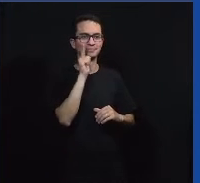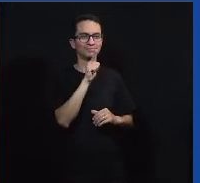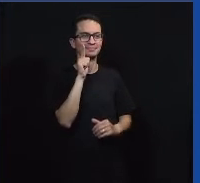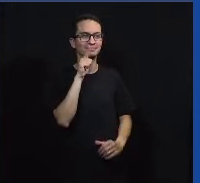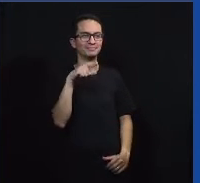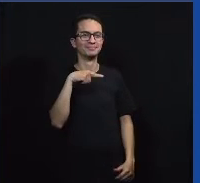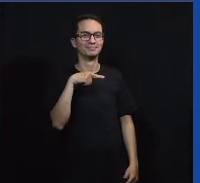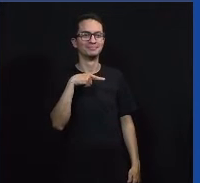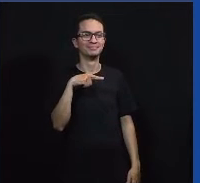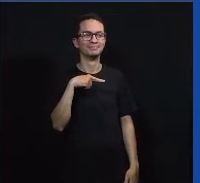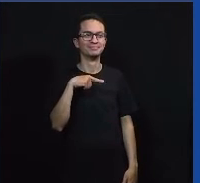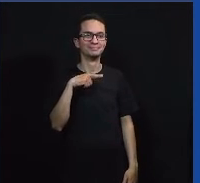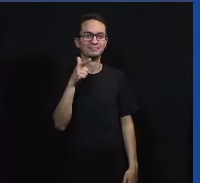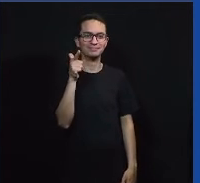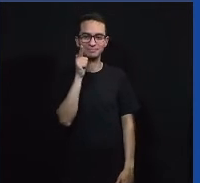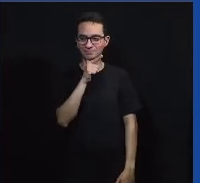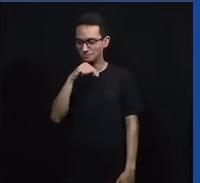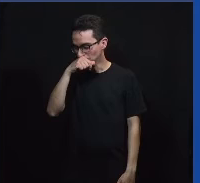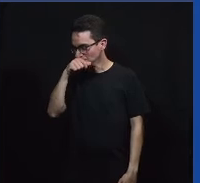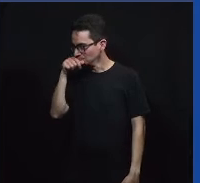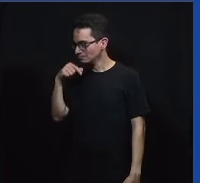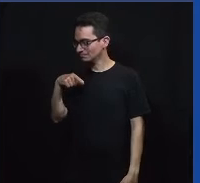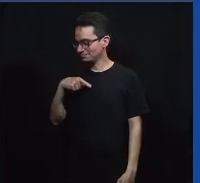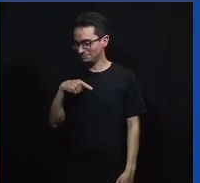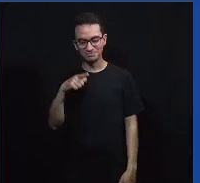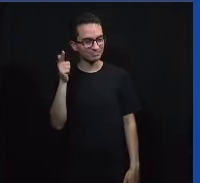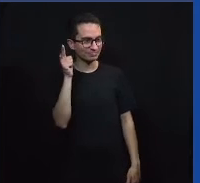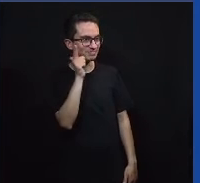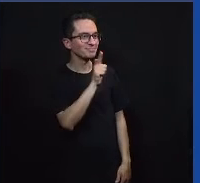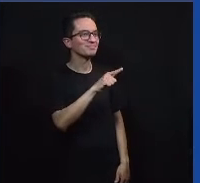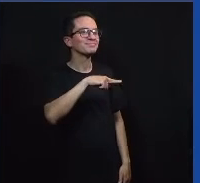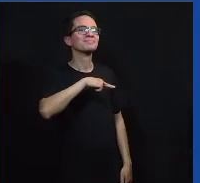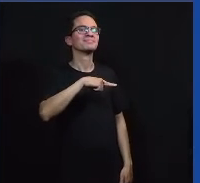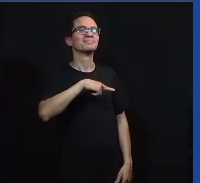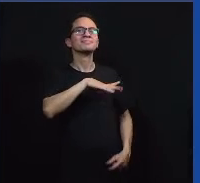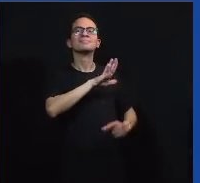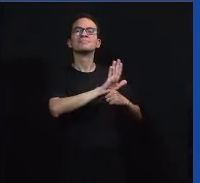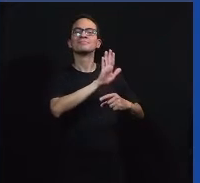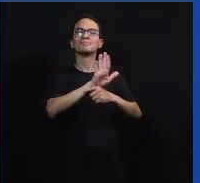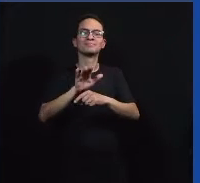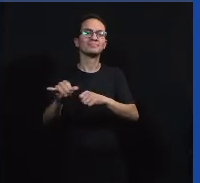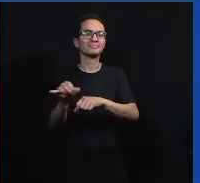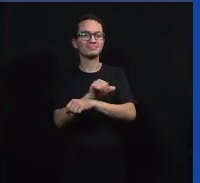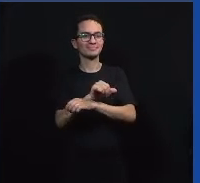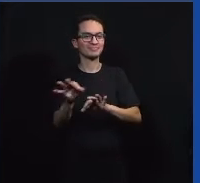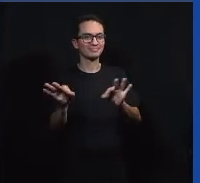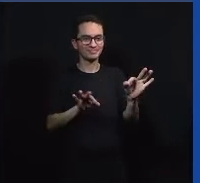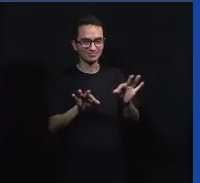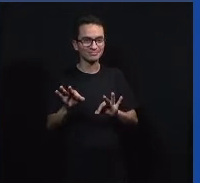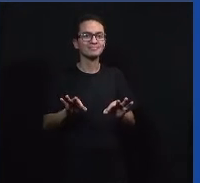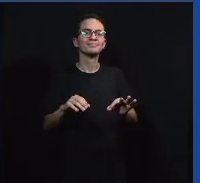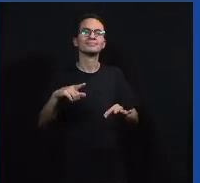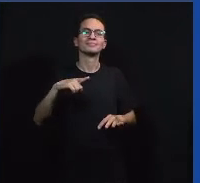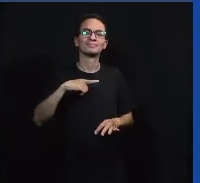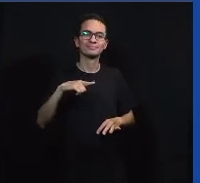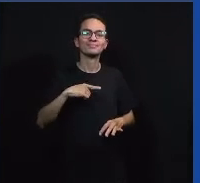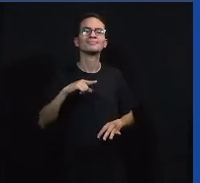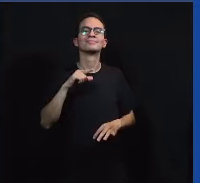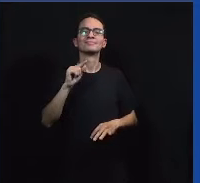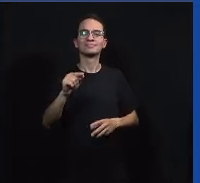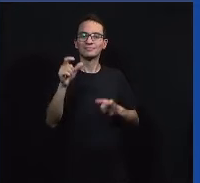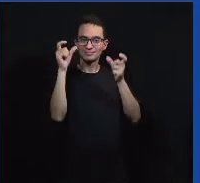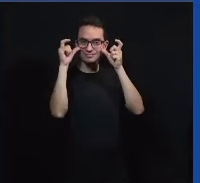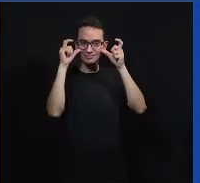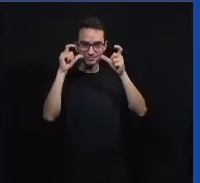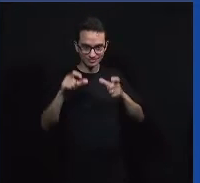ao chegar ao território, né, ao iniciar o projeto, que essa resistência, né, do que é isso, quais os interesses por trás,